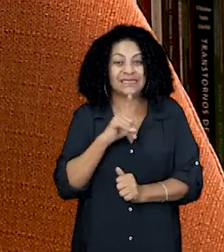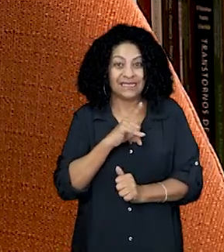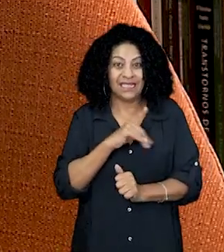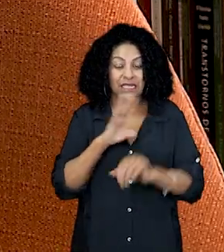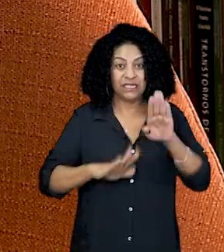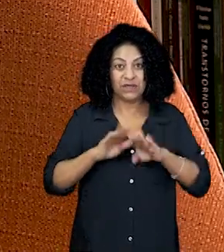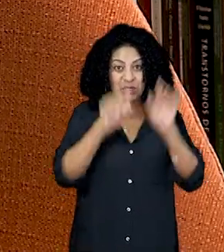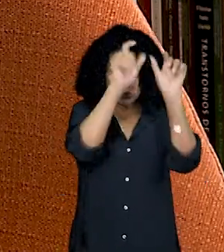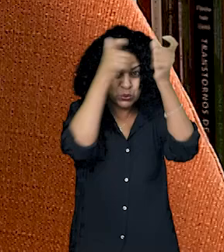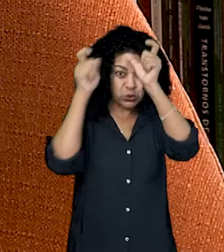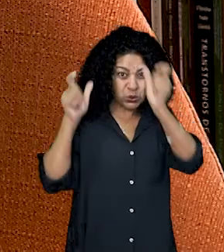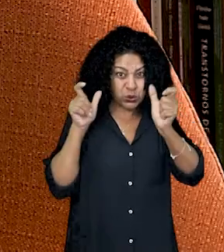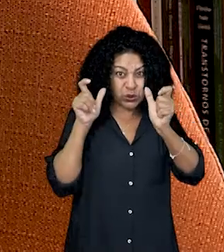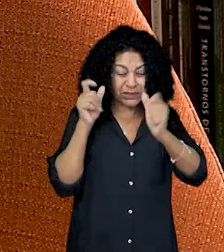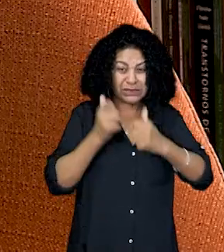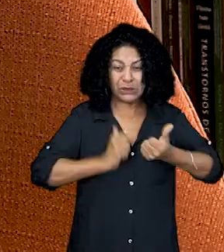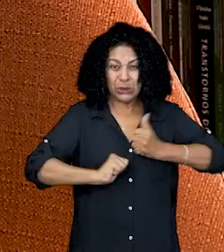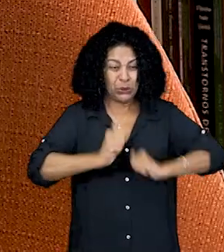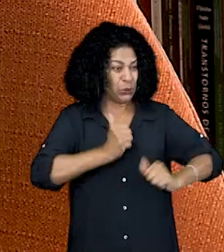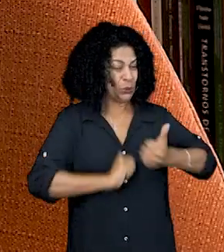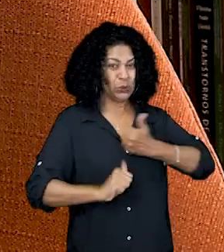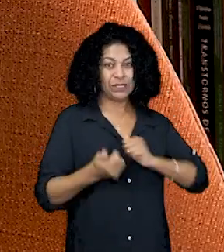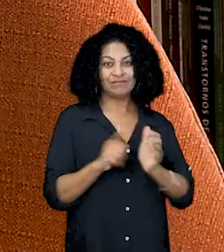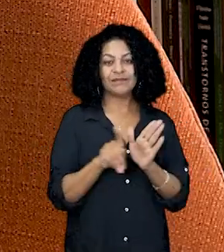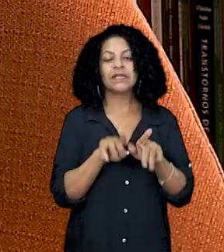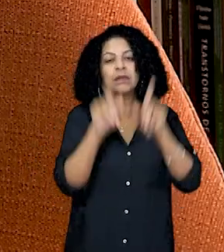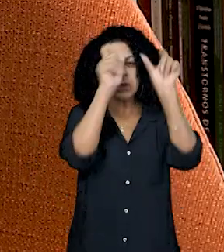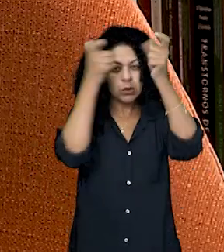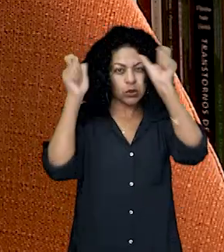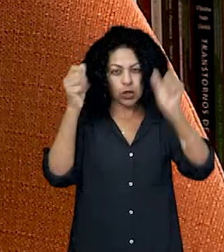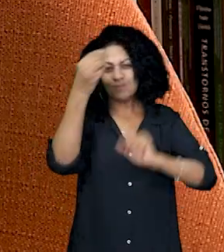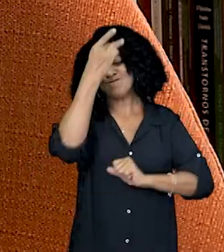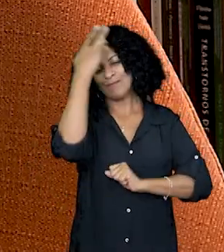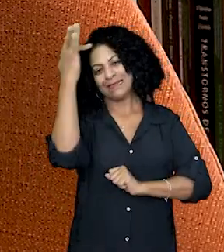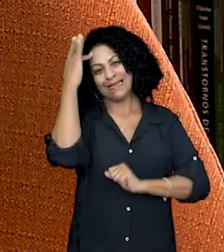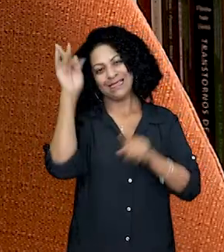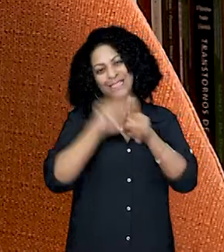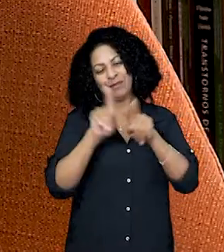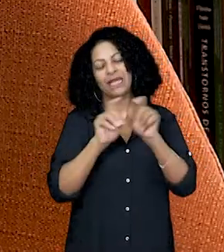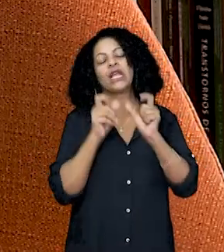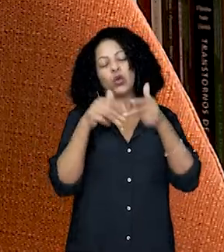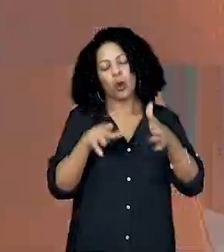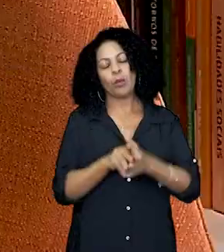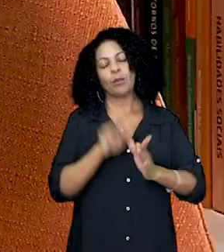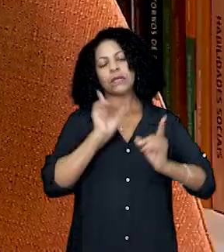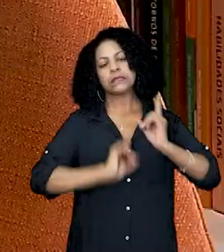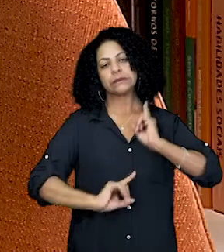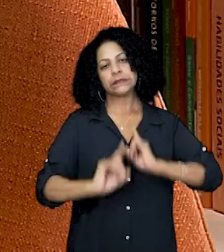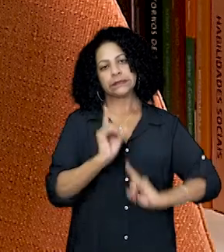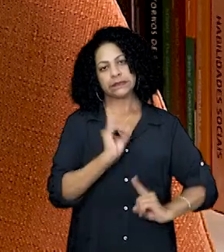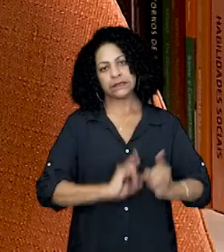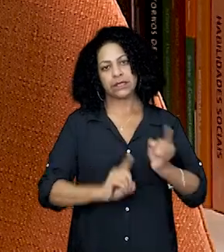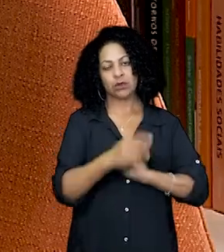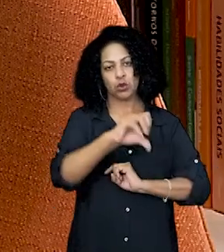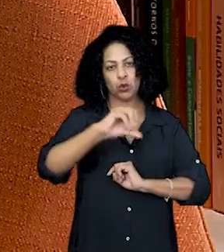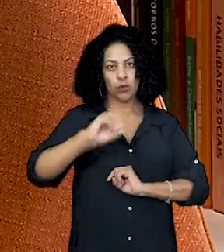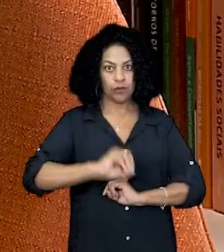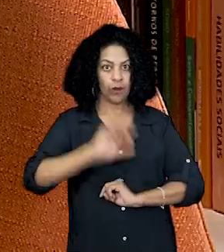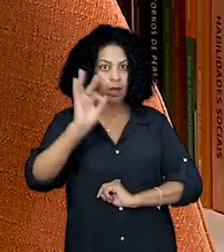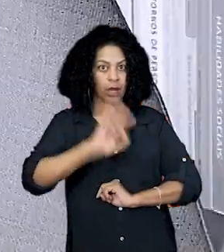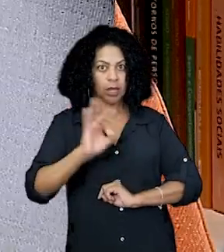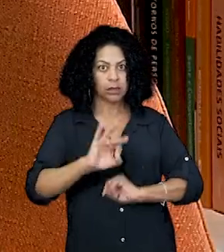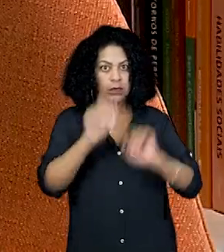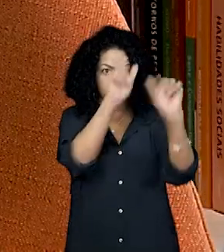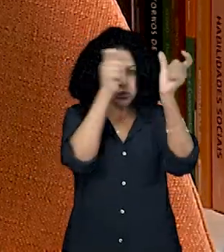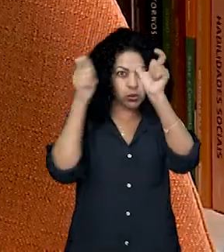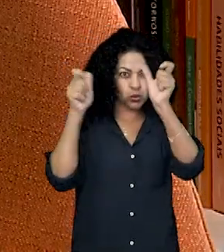dos transtornos de ansiedade e também de outros transtornos mentais, como a depressão. Nós temos mais de 90 transtornos do